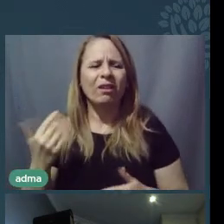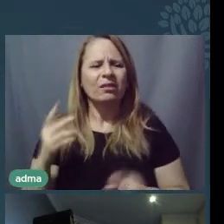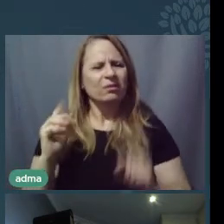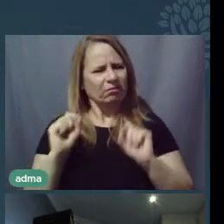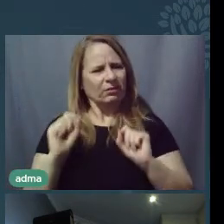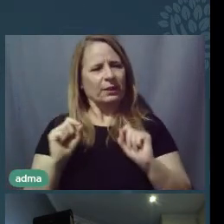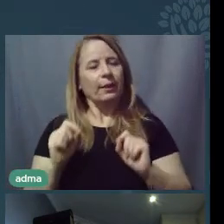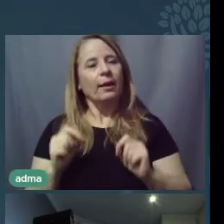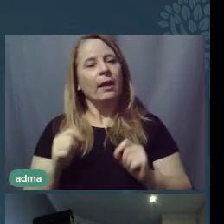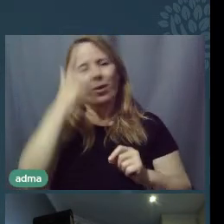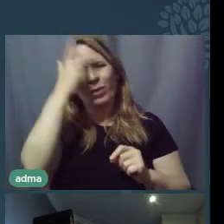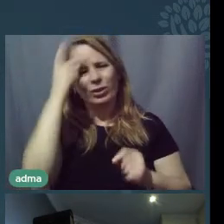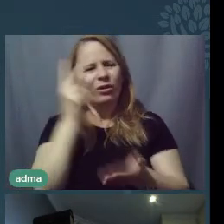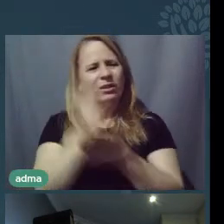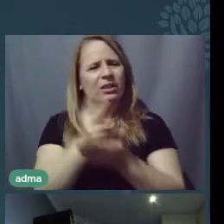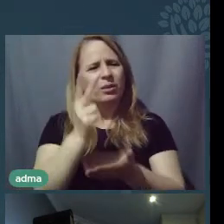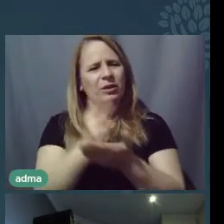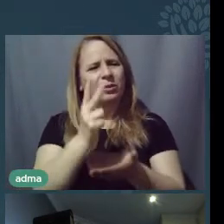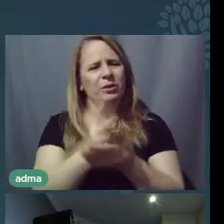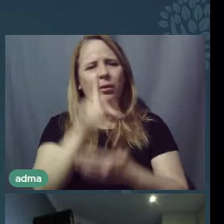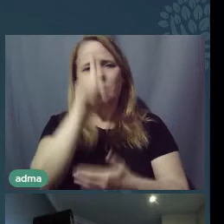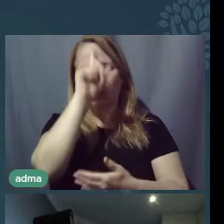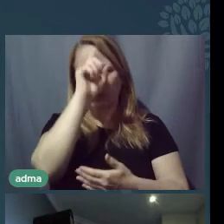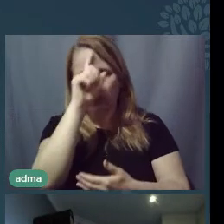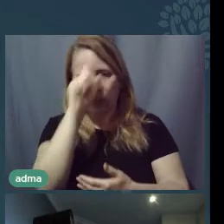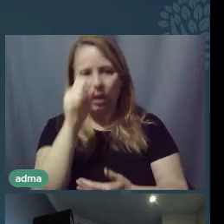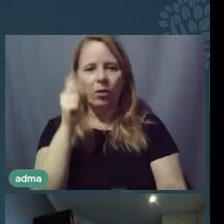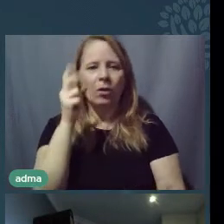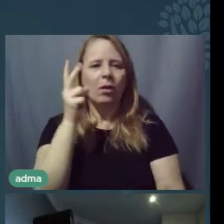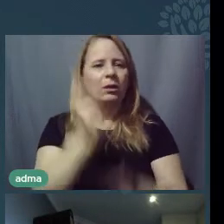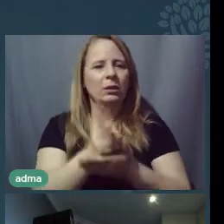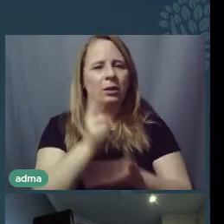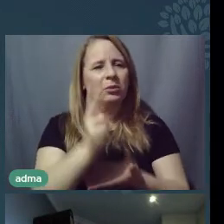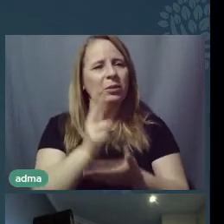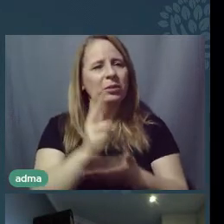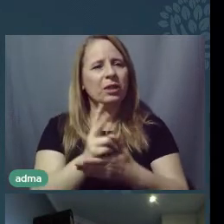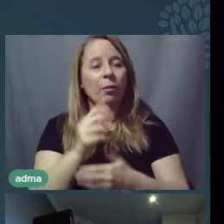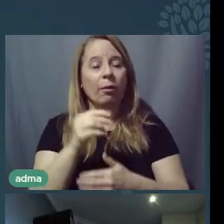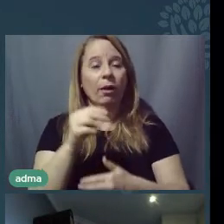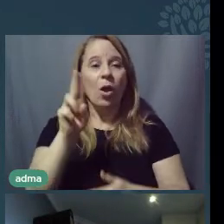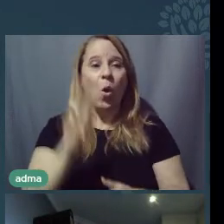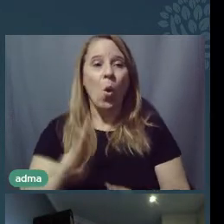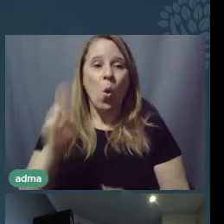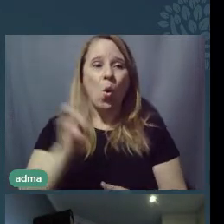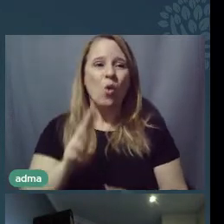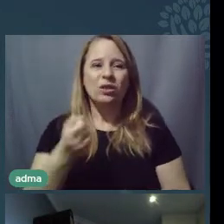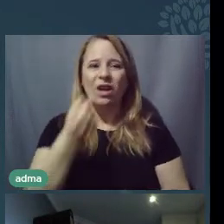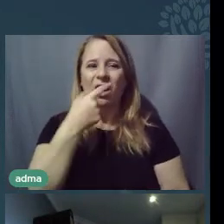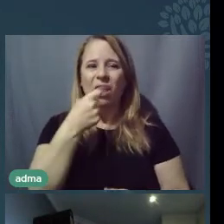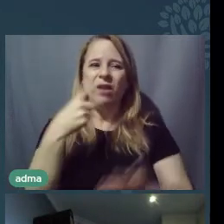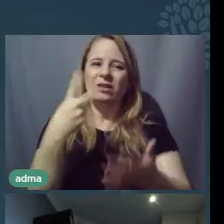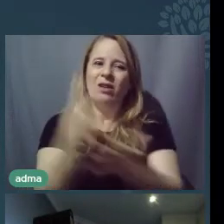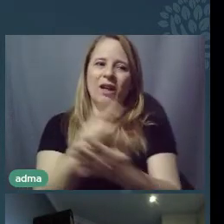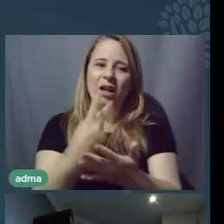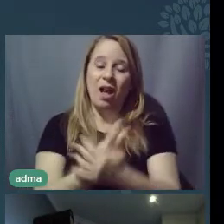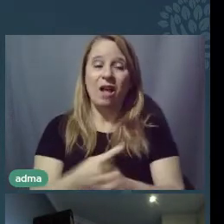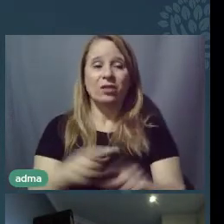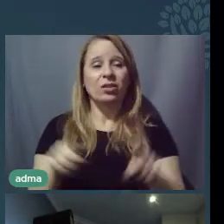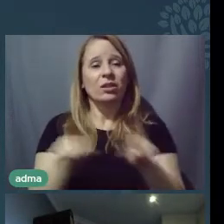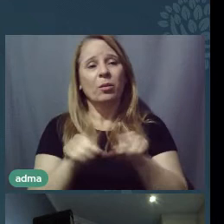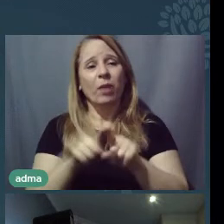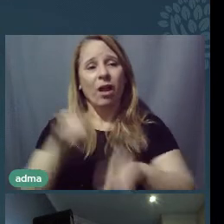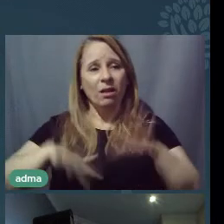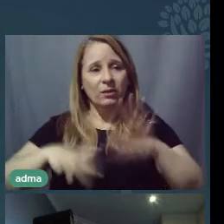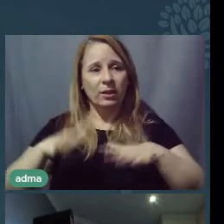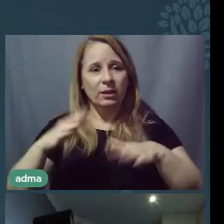admissões recorrentes hospitalares, também uso incorreto de medicamentos, fatores psíquicos e,